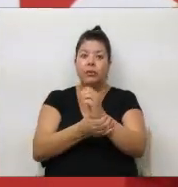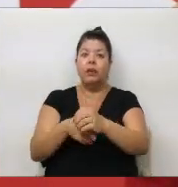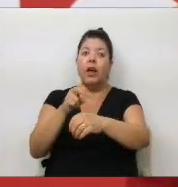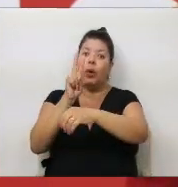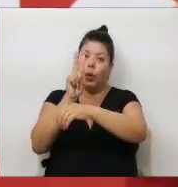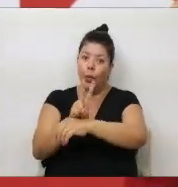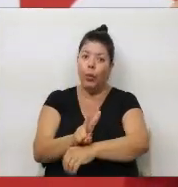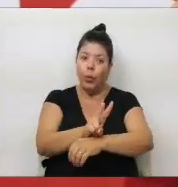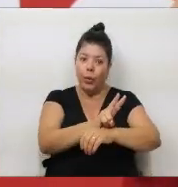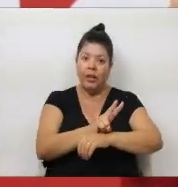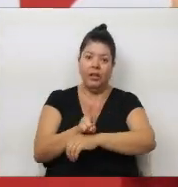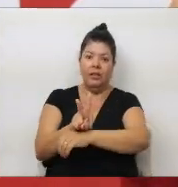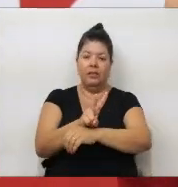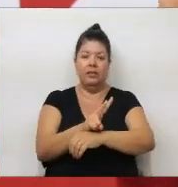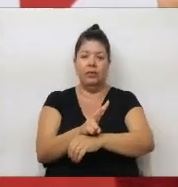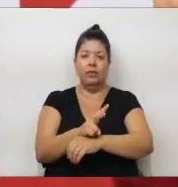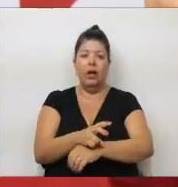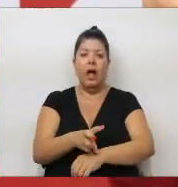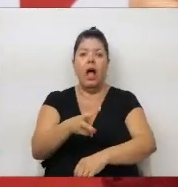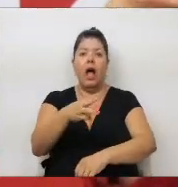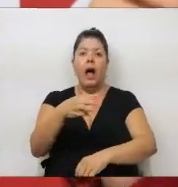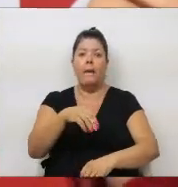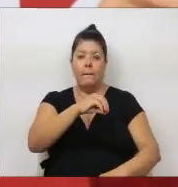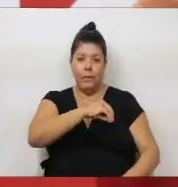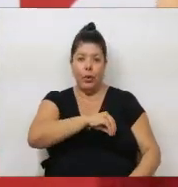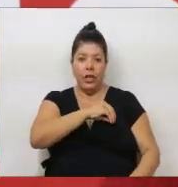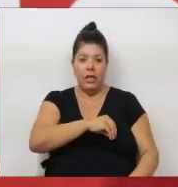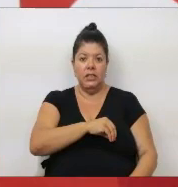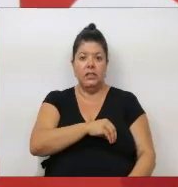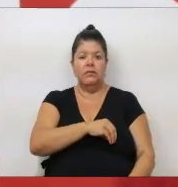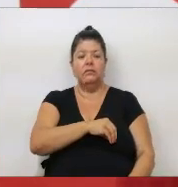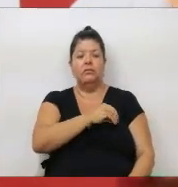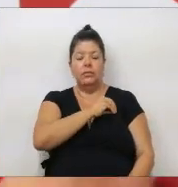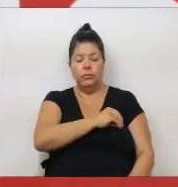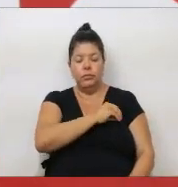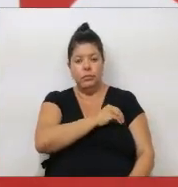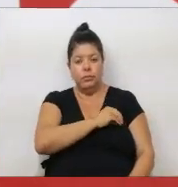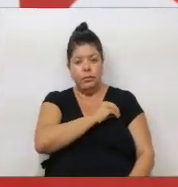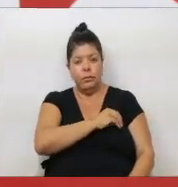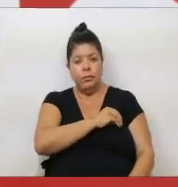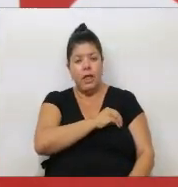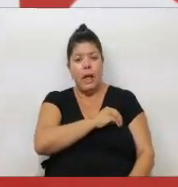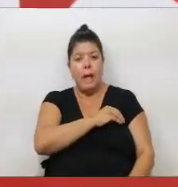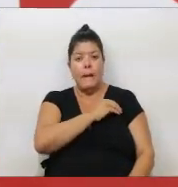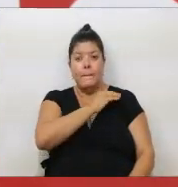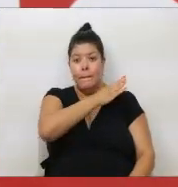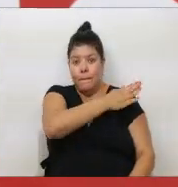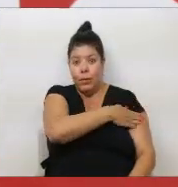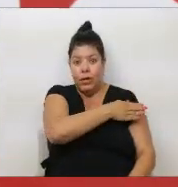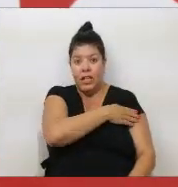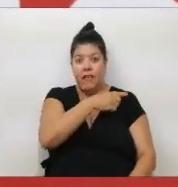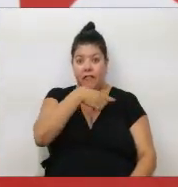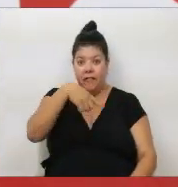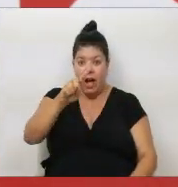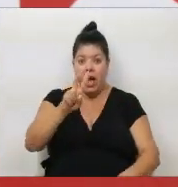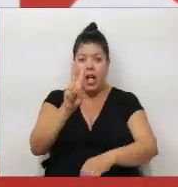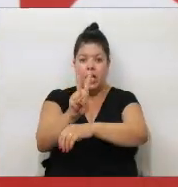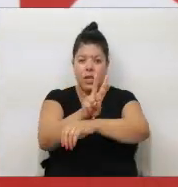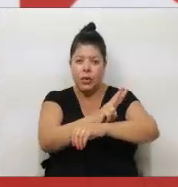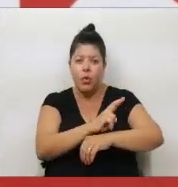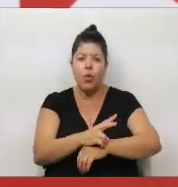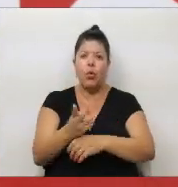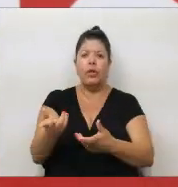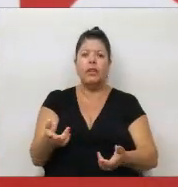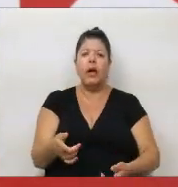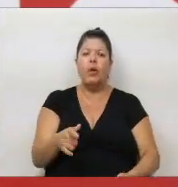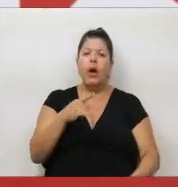no dia que tem Balada Segura, a polícia vai ali, vai passar, as pessoas vão ser vistoriadas, enfim, né, quem está alcoolizado não